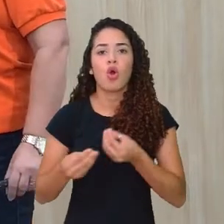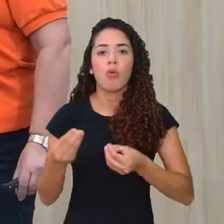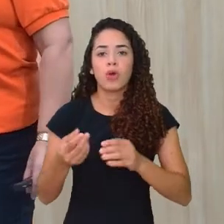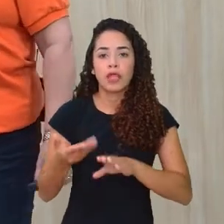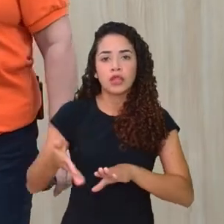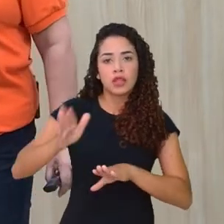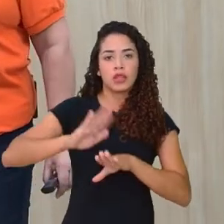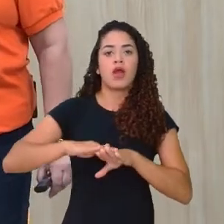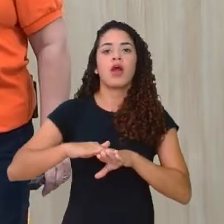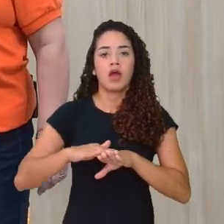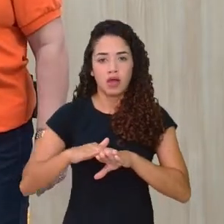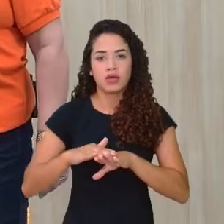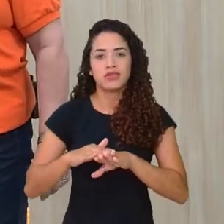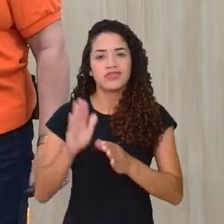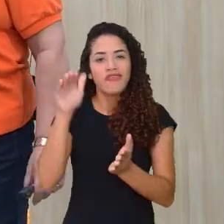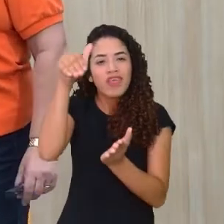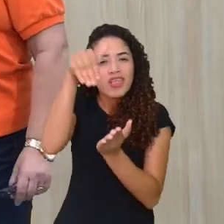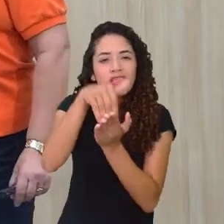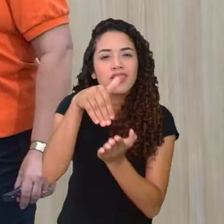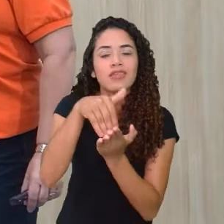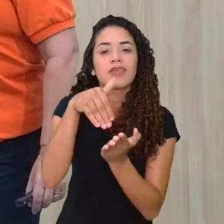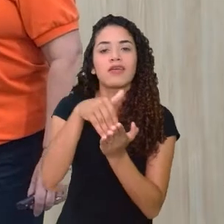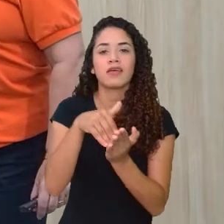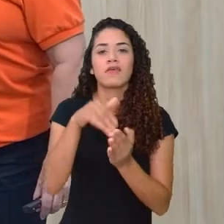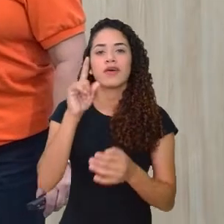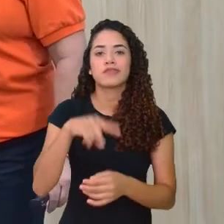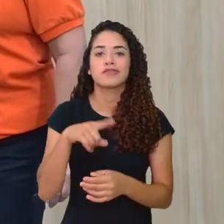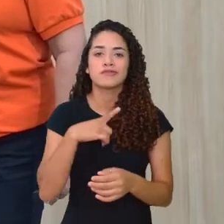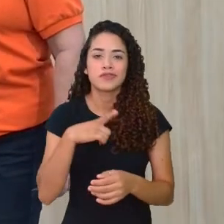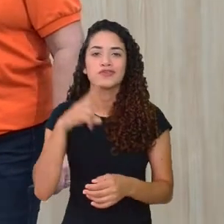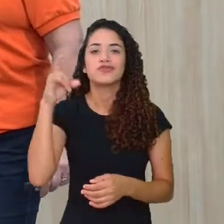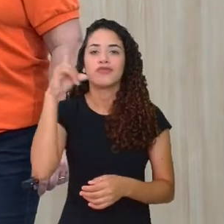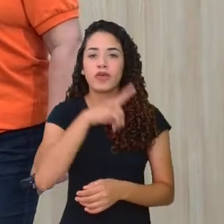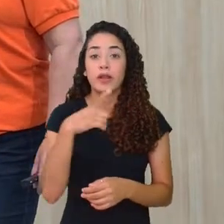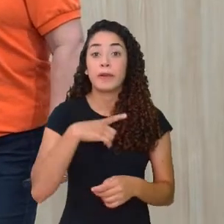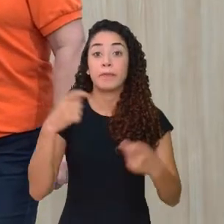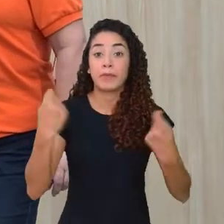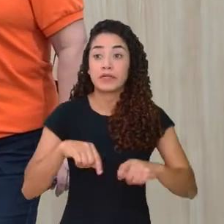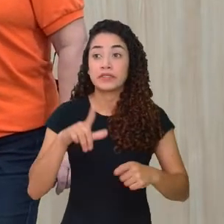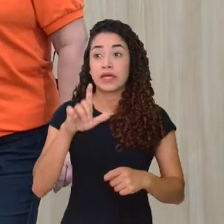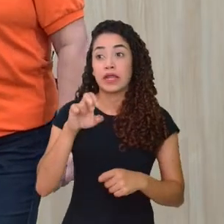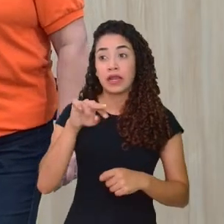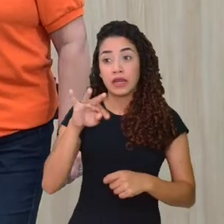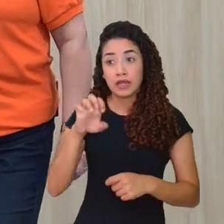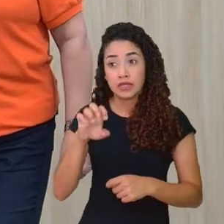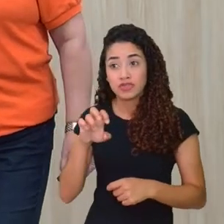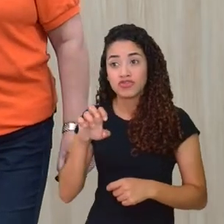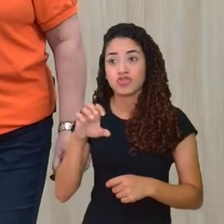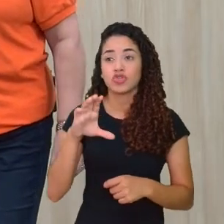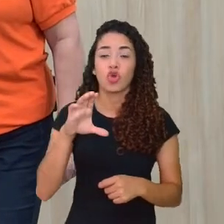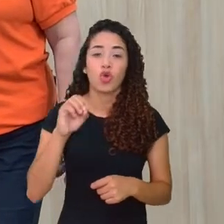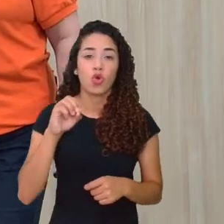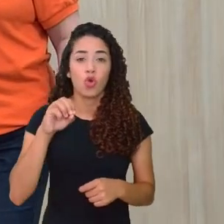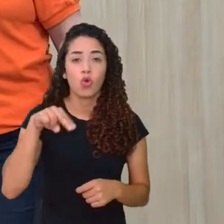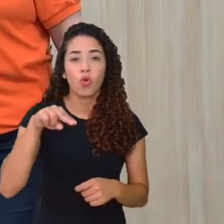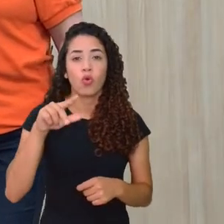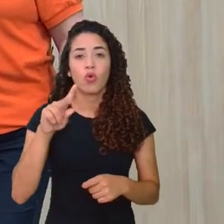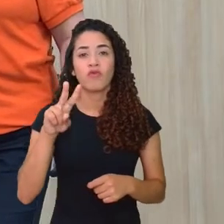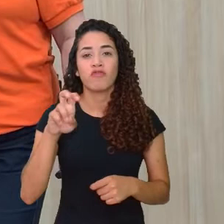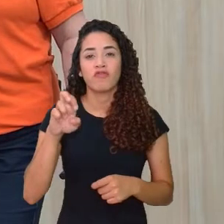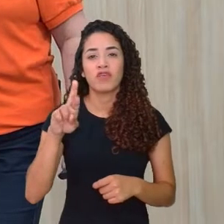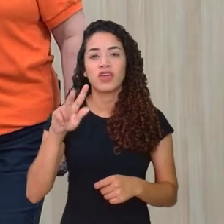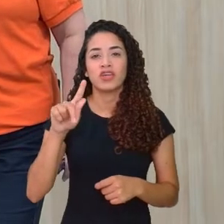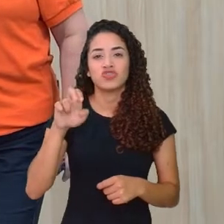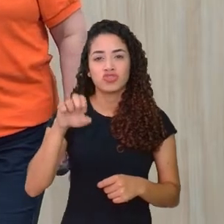Ele tem aqui essa dificuldade, né? E aí ele vai precisar de lente convergente, ou seja, essa lente ela vai ter que puxar